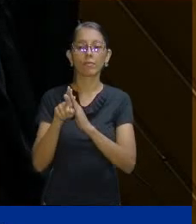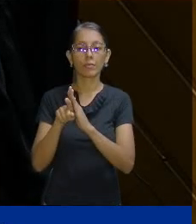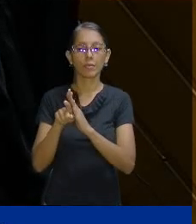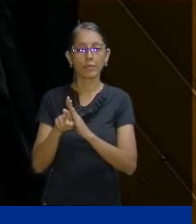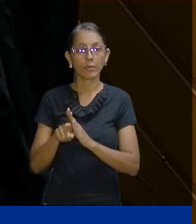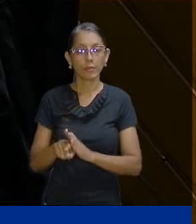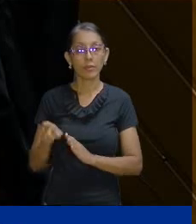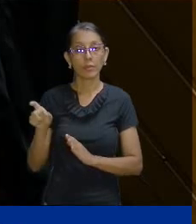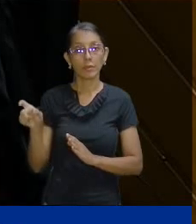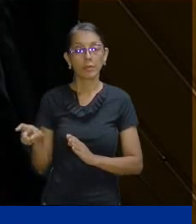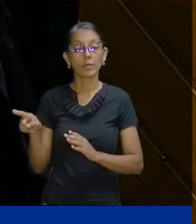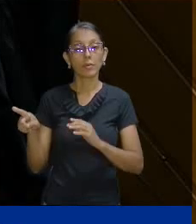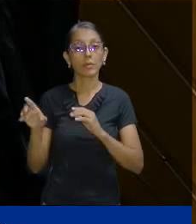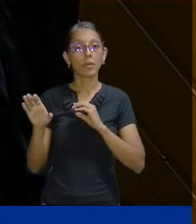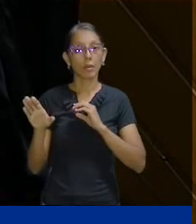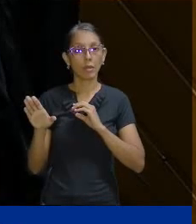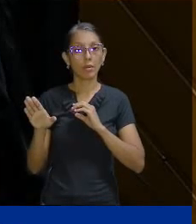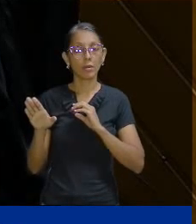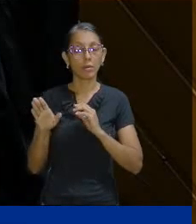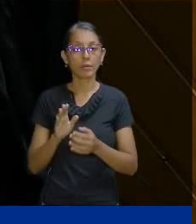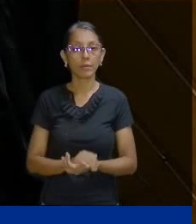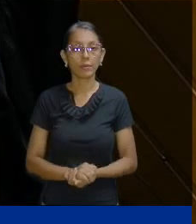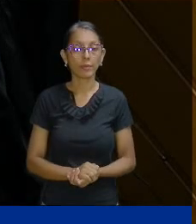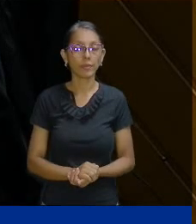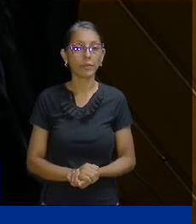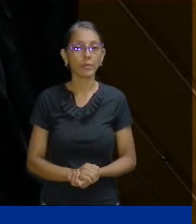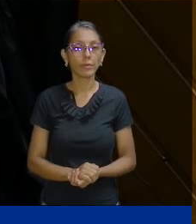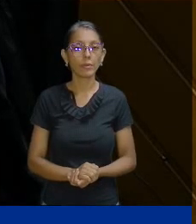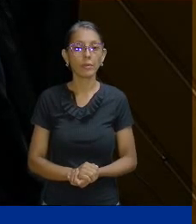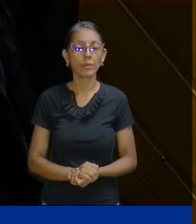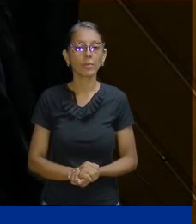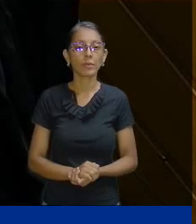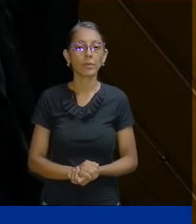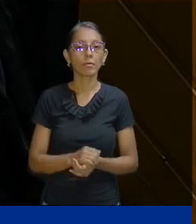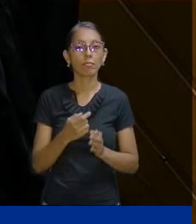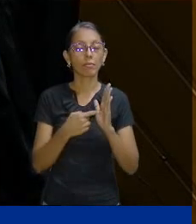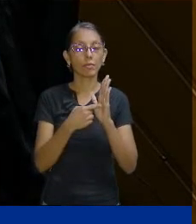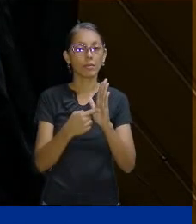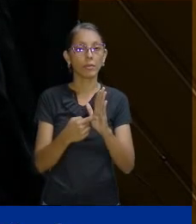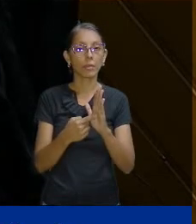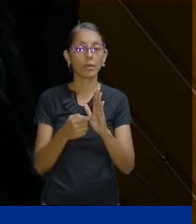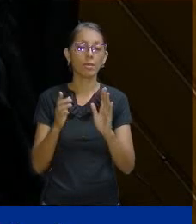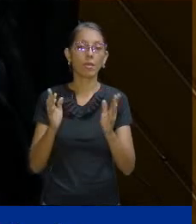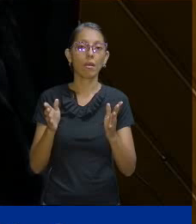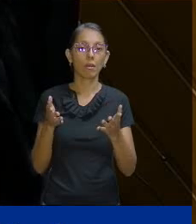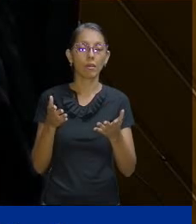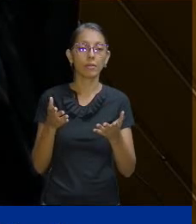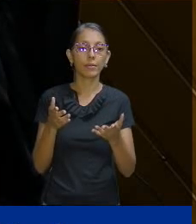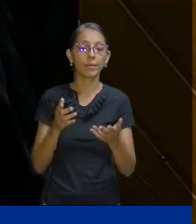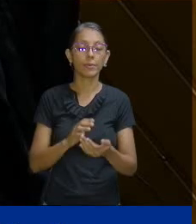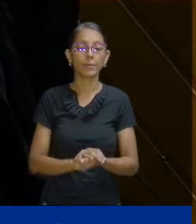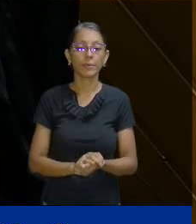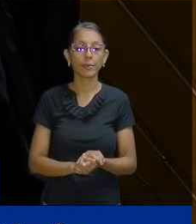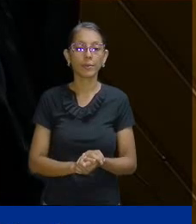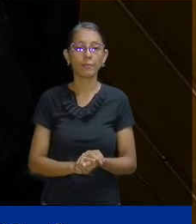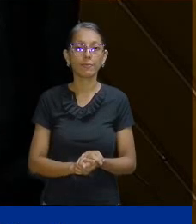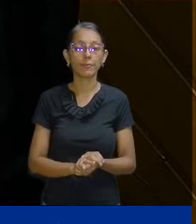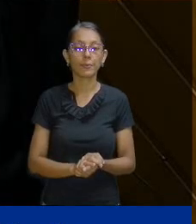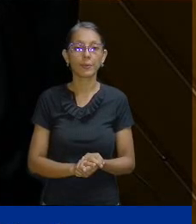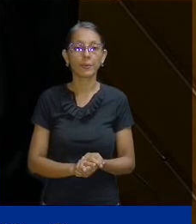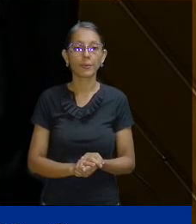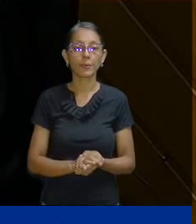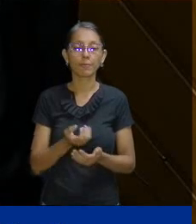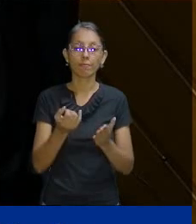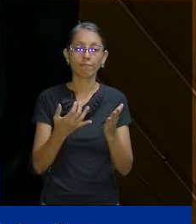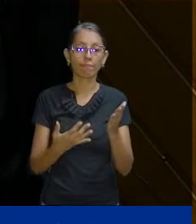do candidato, como na fragilidade do caderno probatório apresentados. São relatados os seguintes